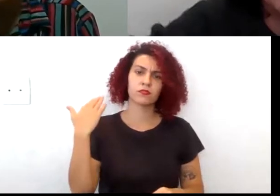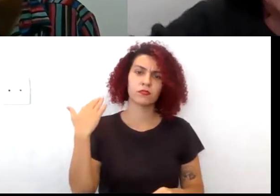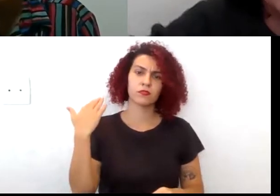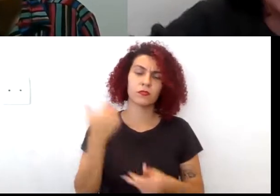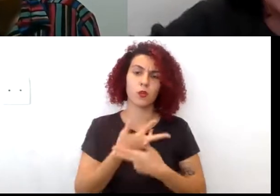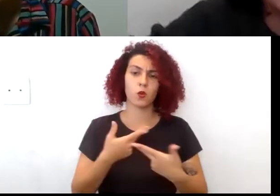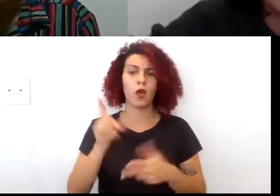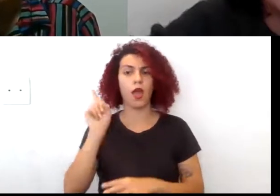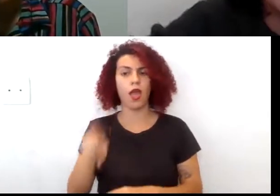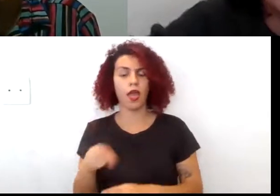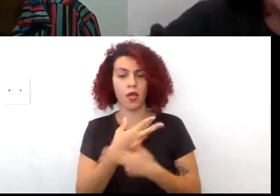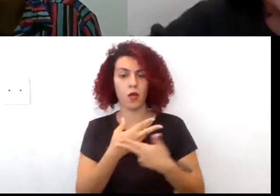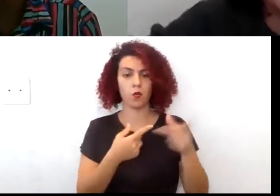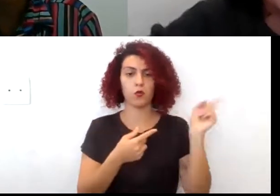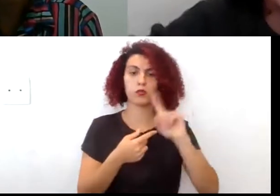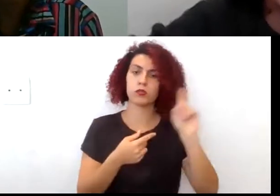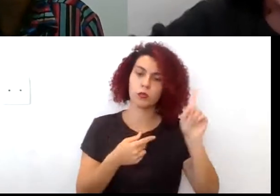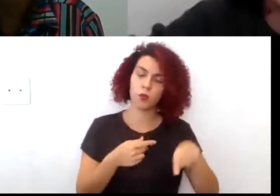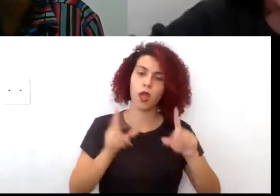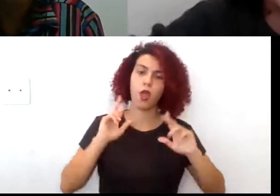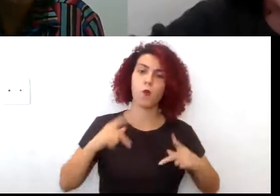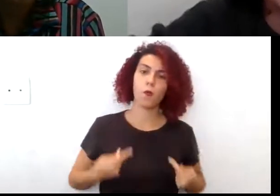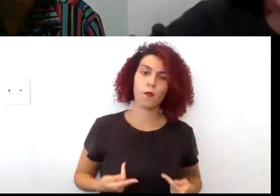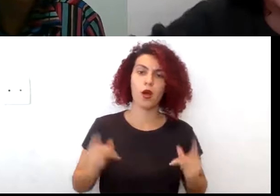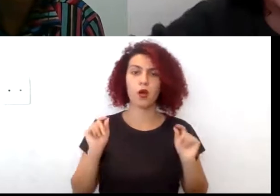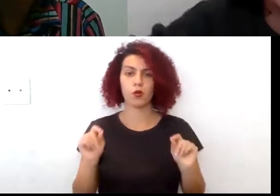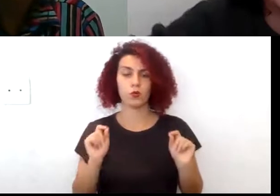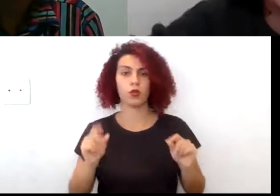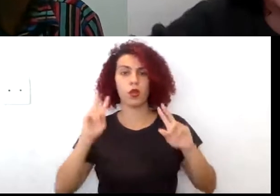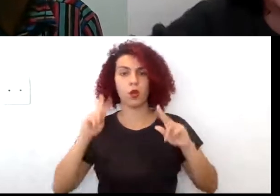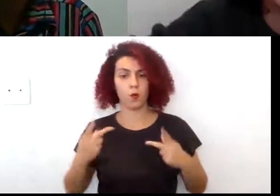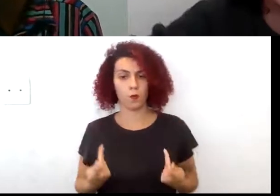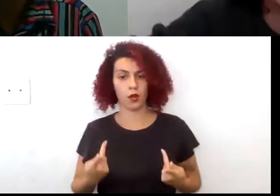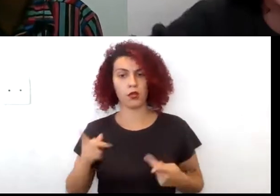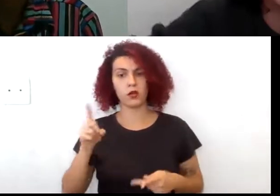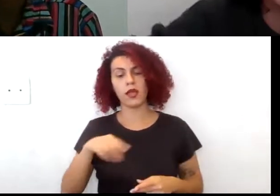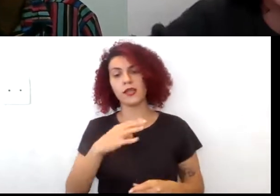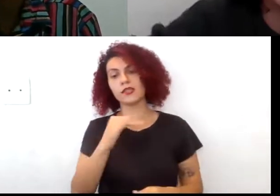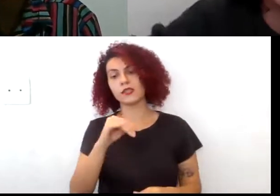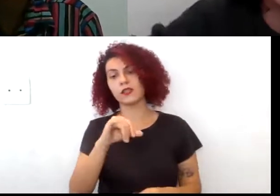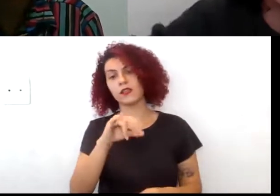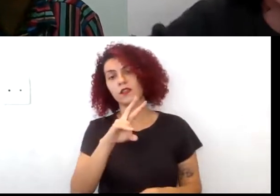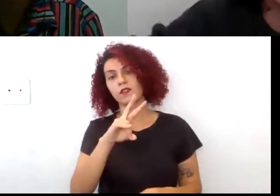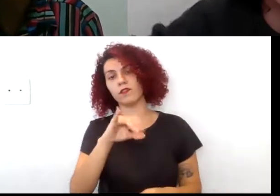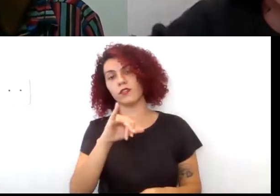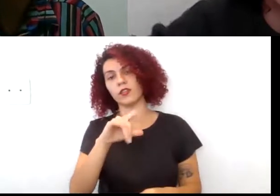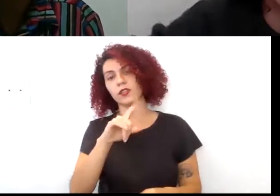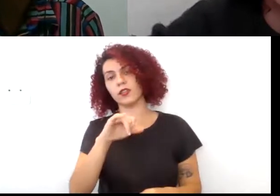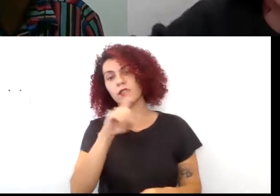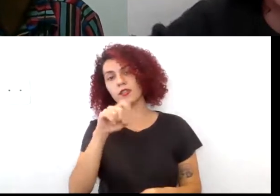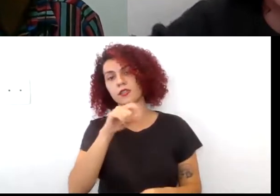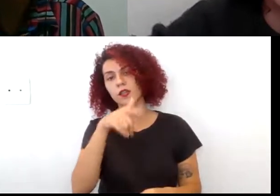daquilo que não é é aquilo que é humano está aqui é civilizatório só que civilização vem do conceito